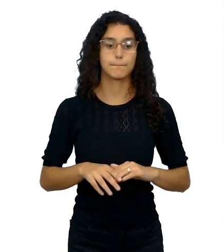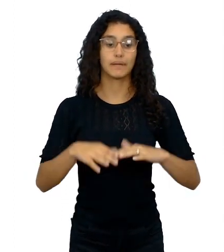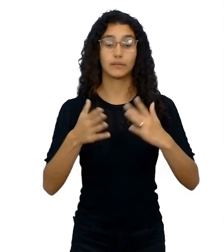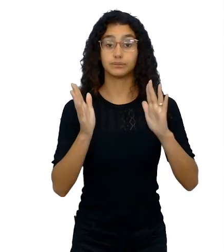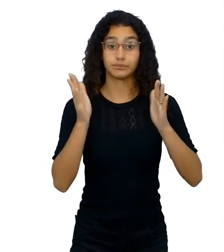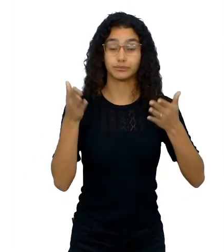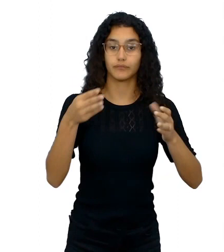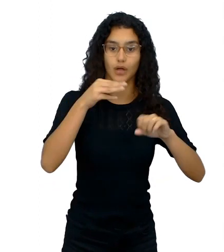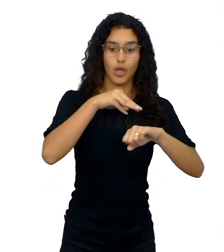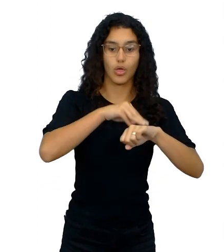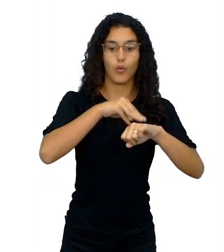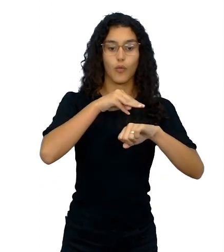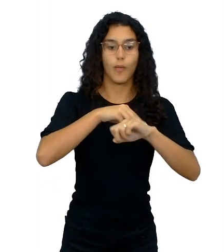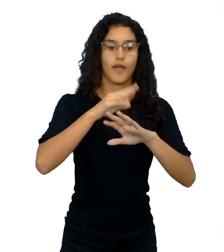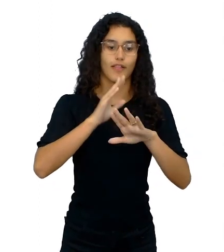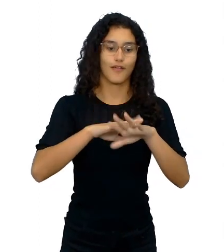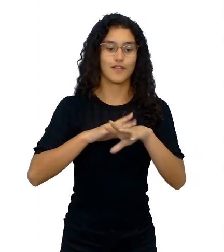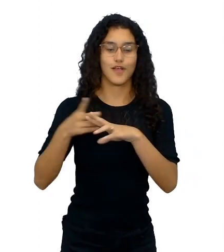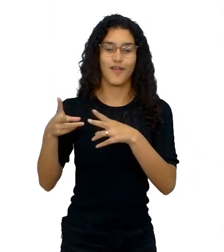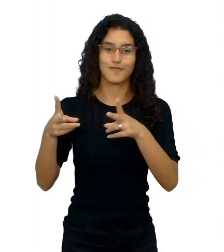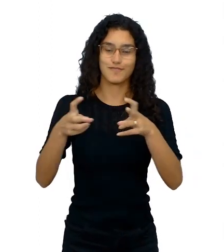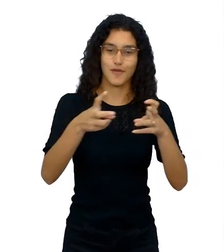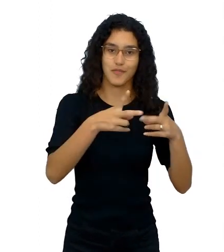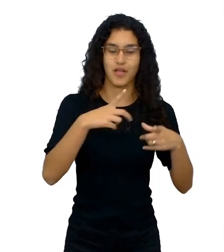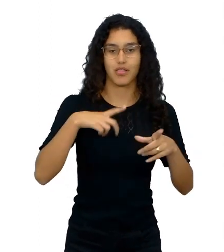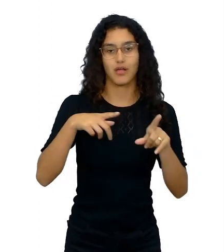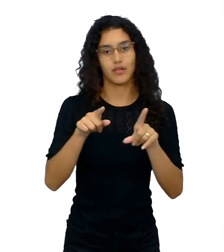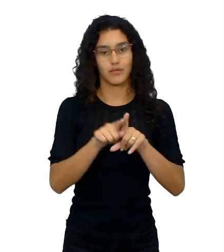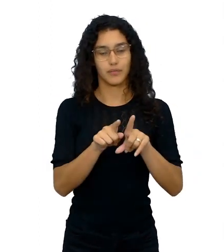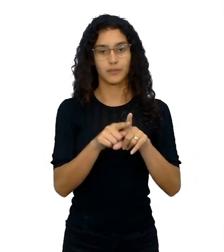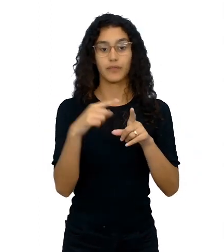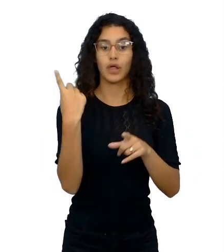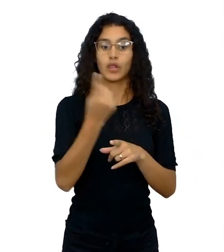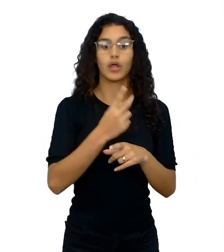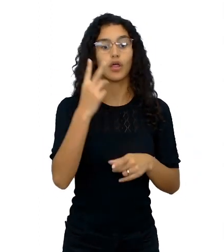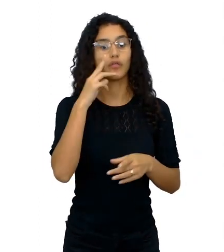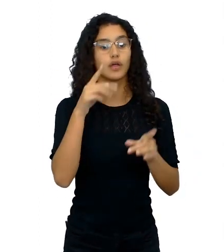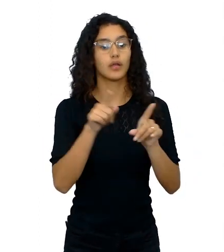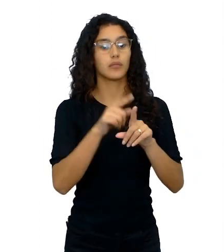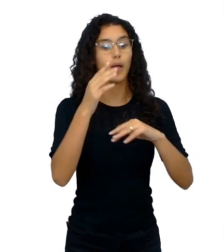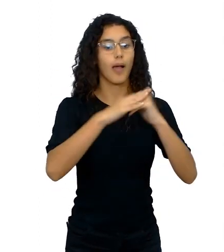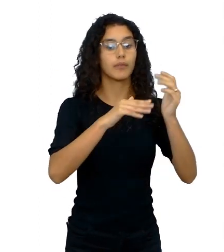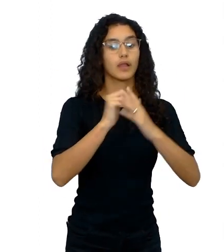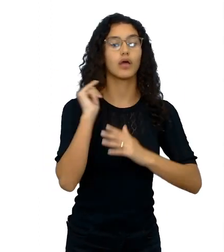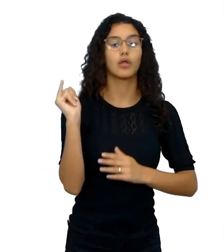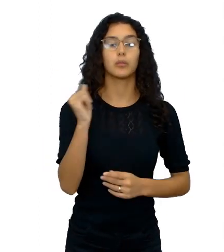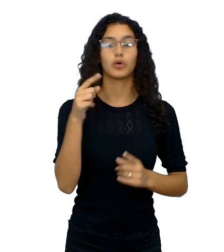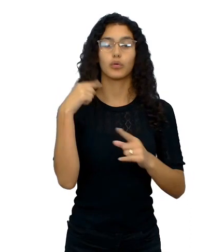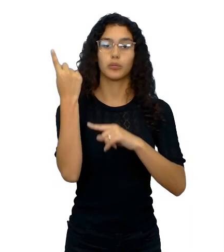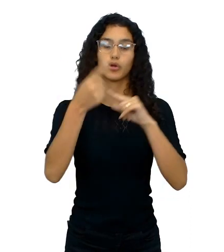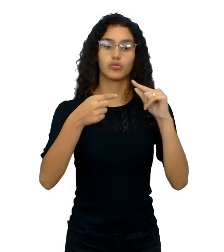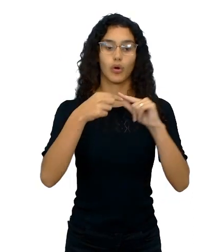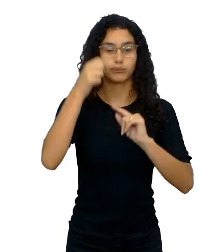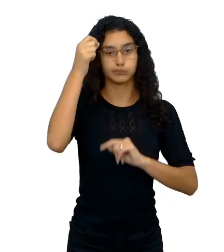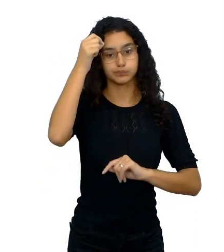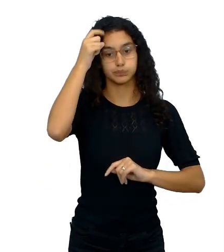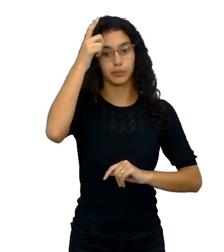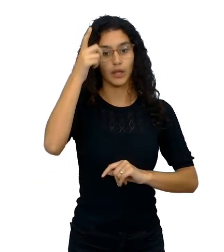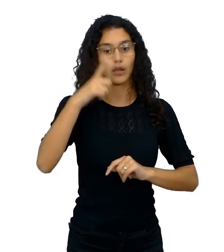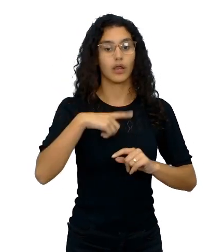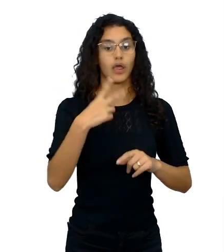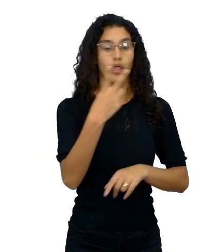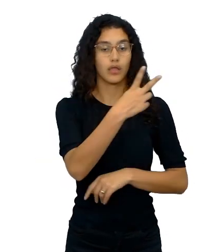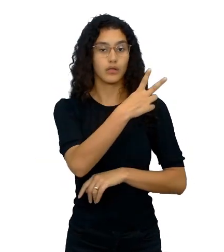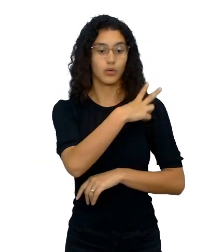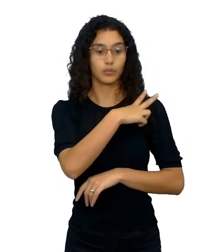agora, nesse momento, para fazer essa análise, nós vamos rever a habilidade essencial e o objeto de conhecimento da